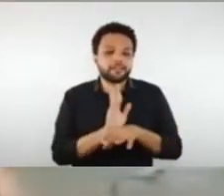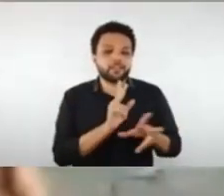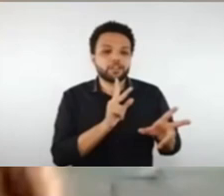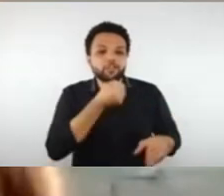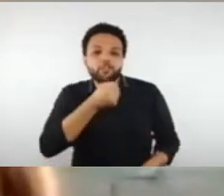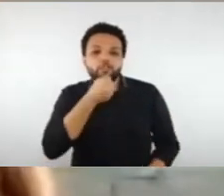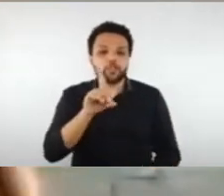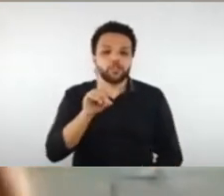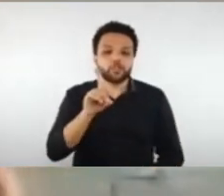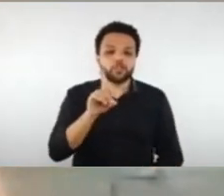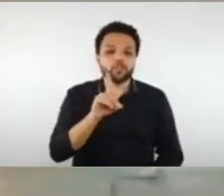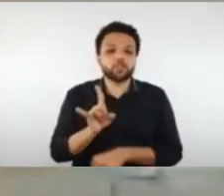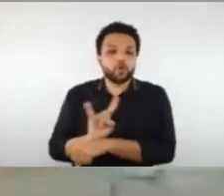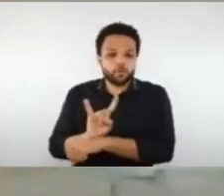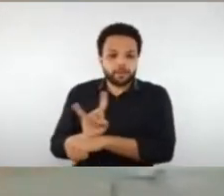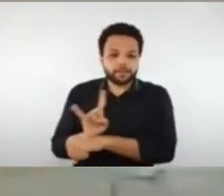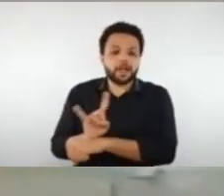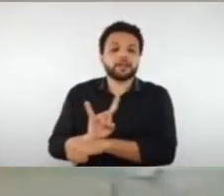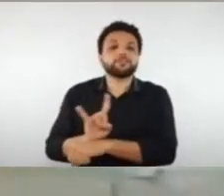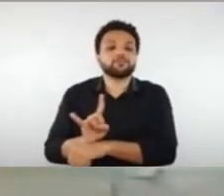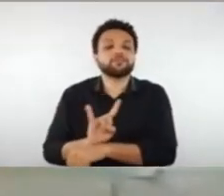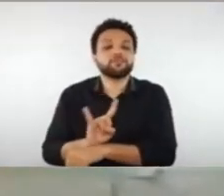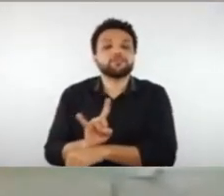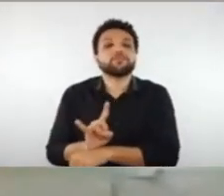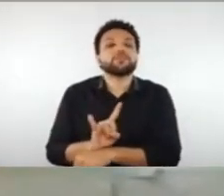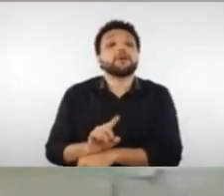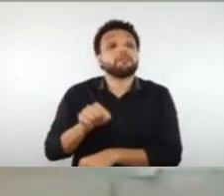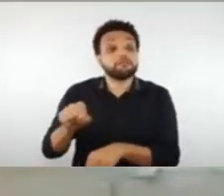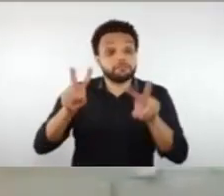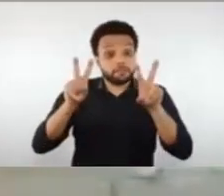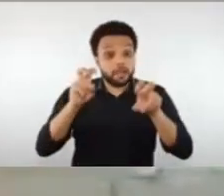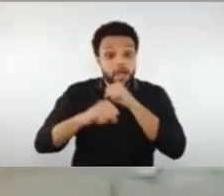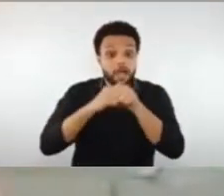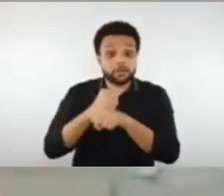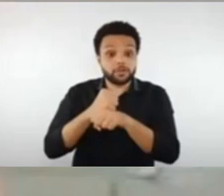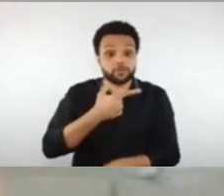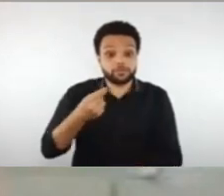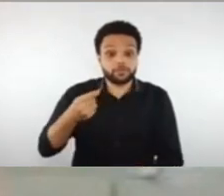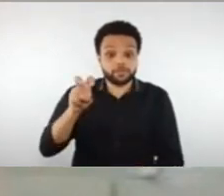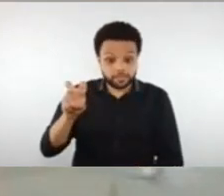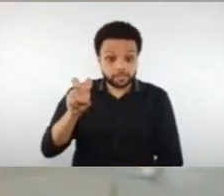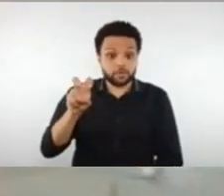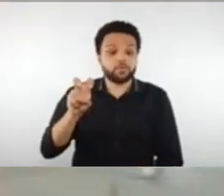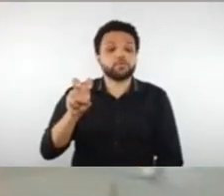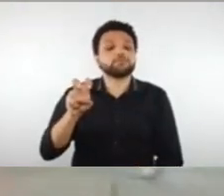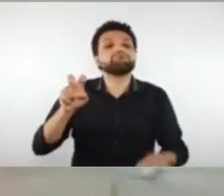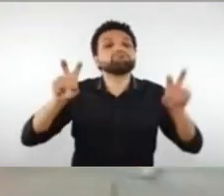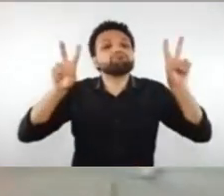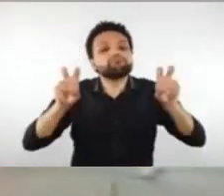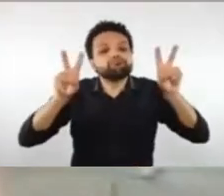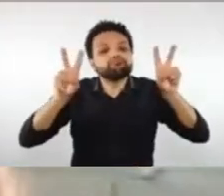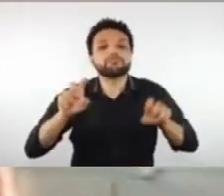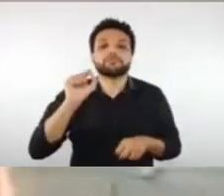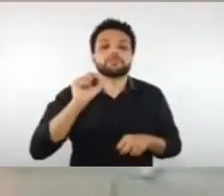Olhar Estrangeiro, que saiu em 2005, e o filme trata do assunto da representação